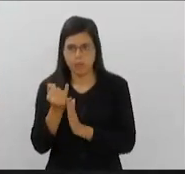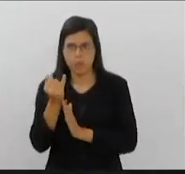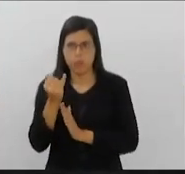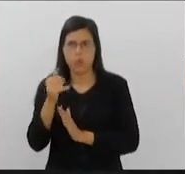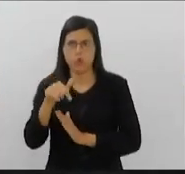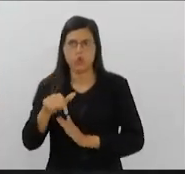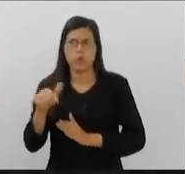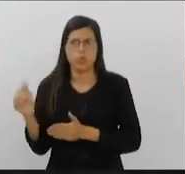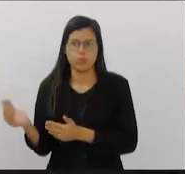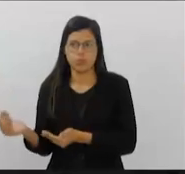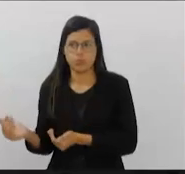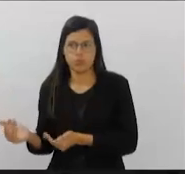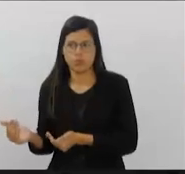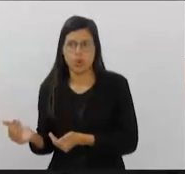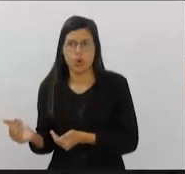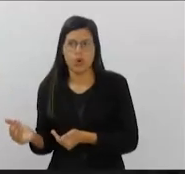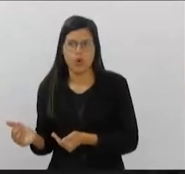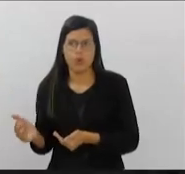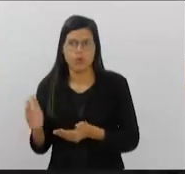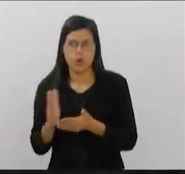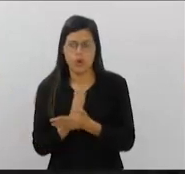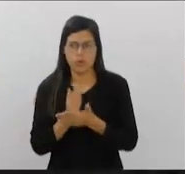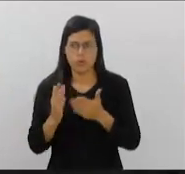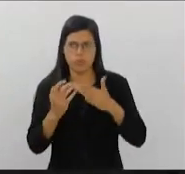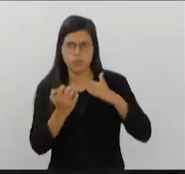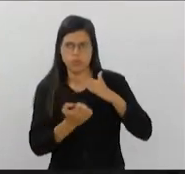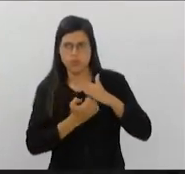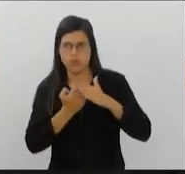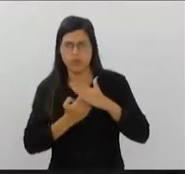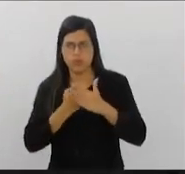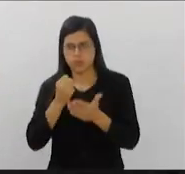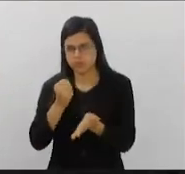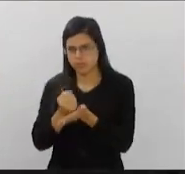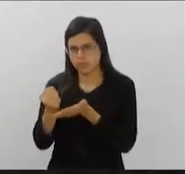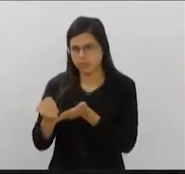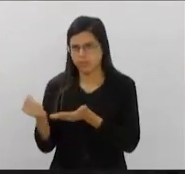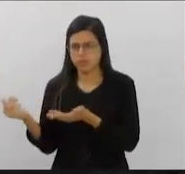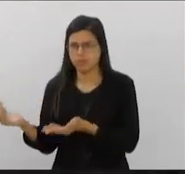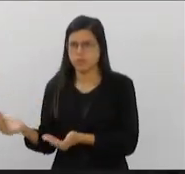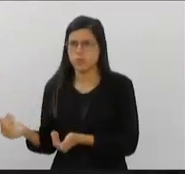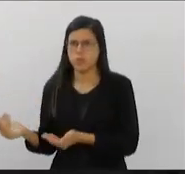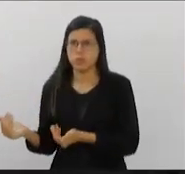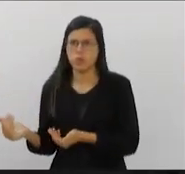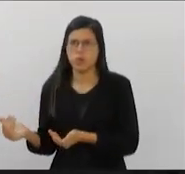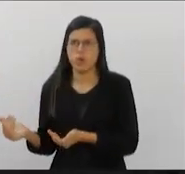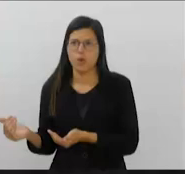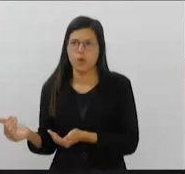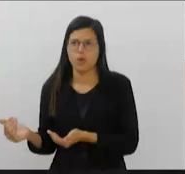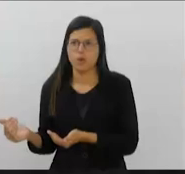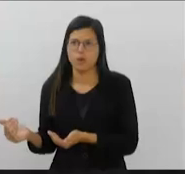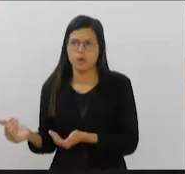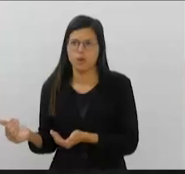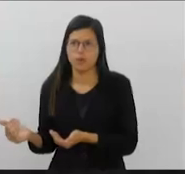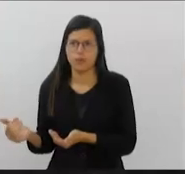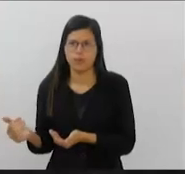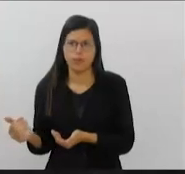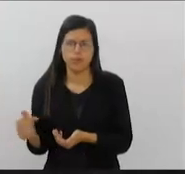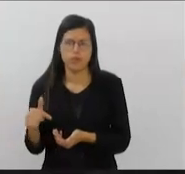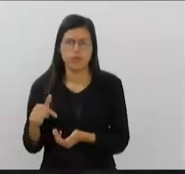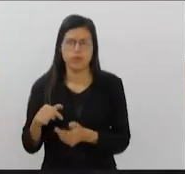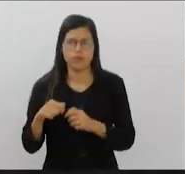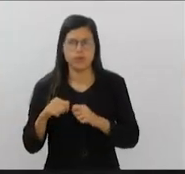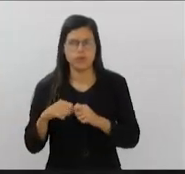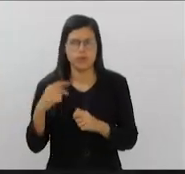para a juventude, isenção fiscal para algumas empresas que contratam jovens, no sentido de implementar uma